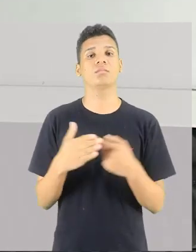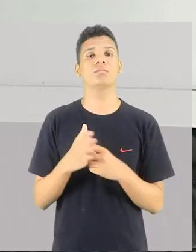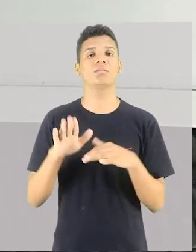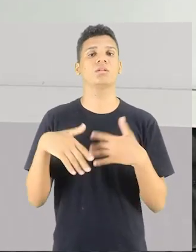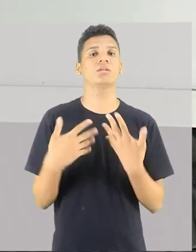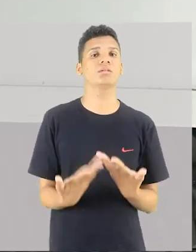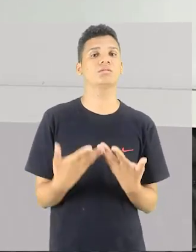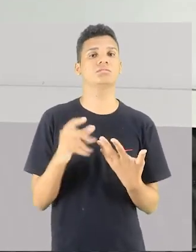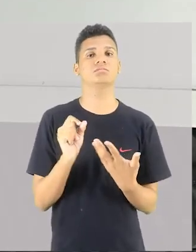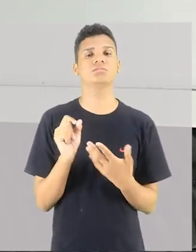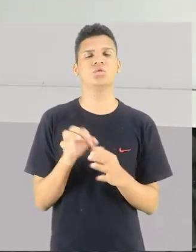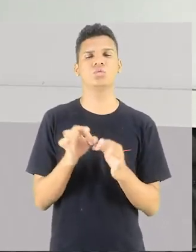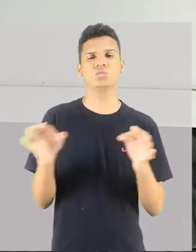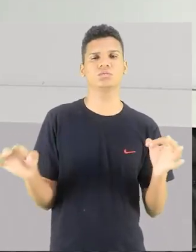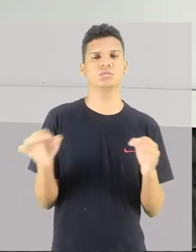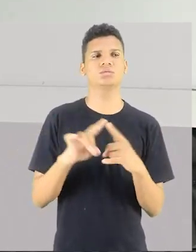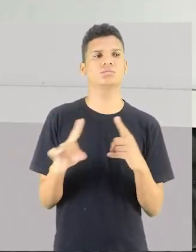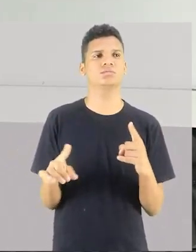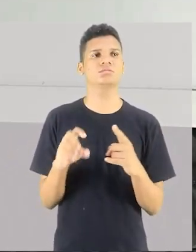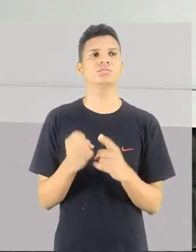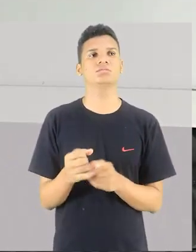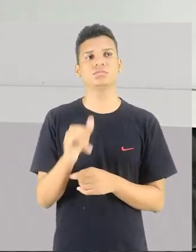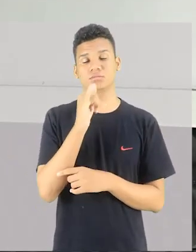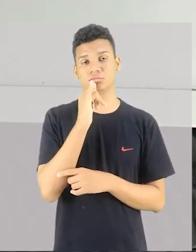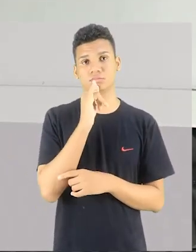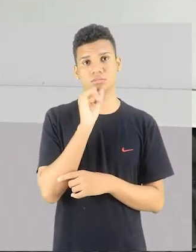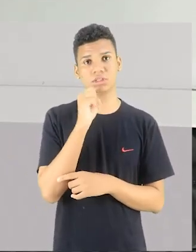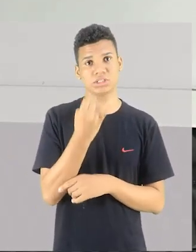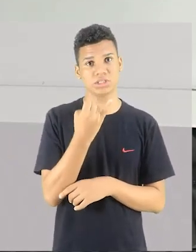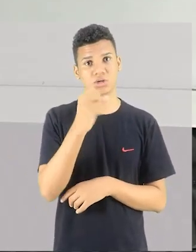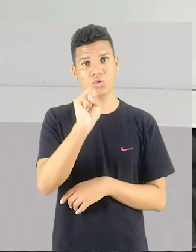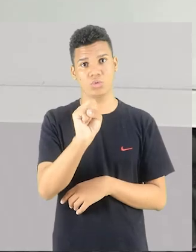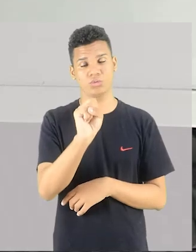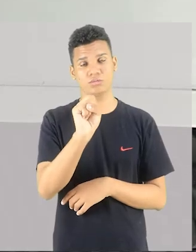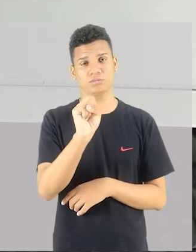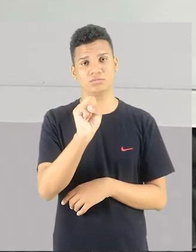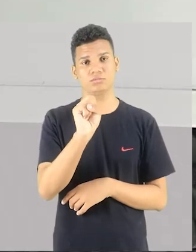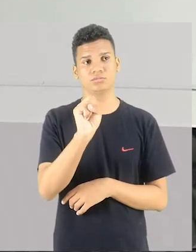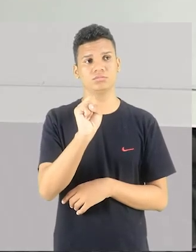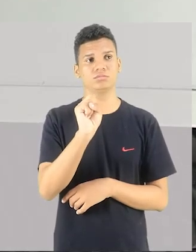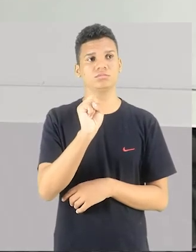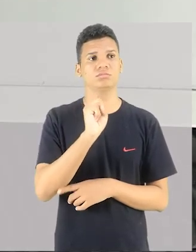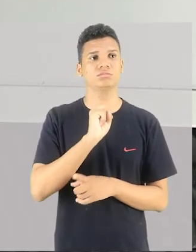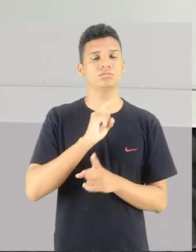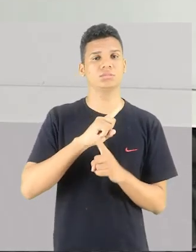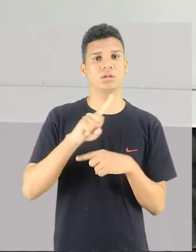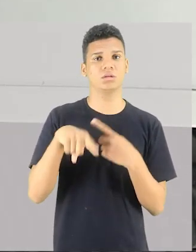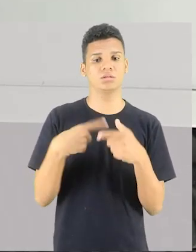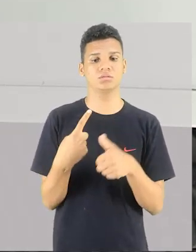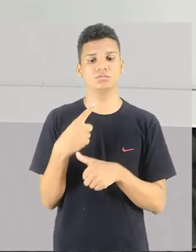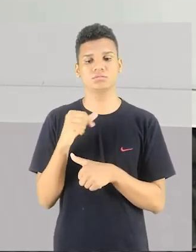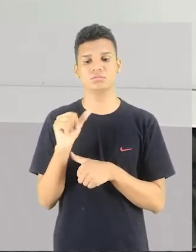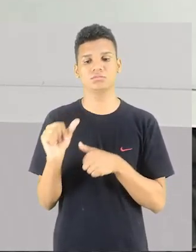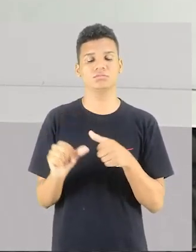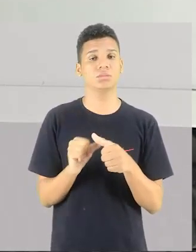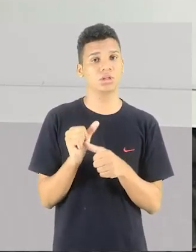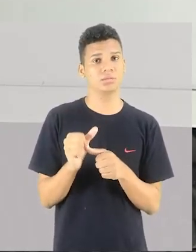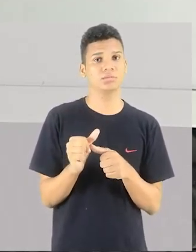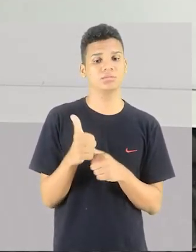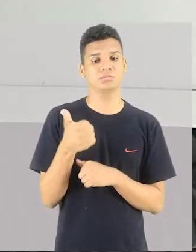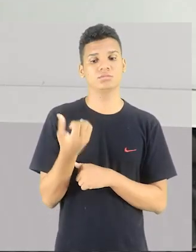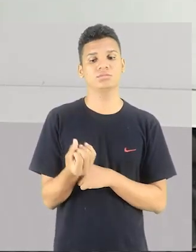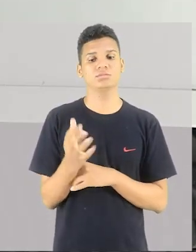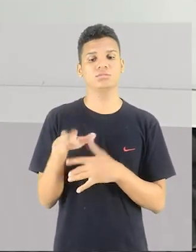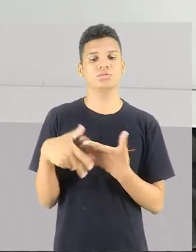quanto ampliou turma se era oito e passou para 16